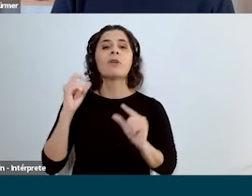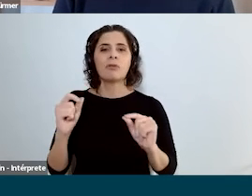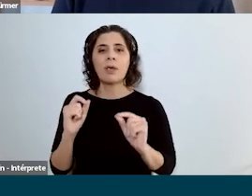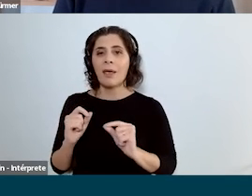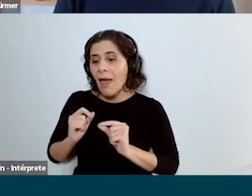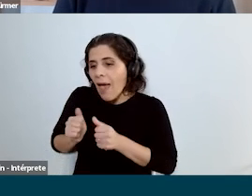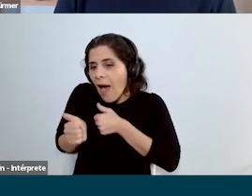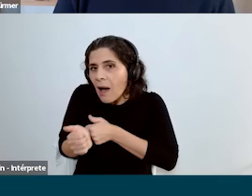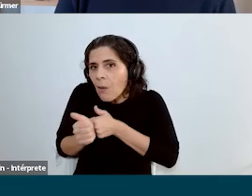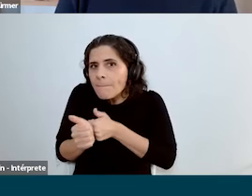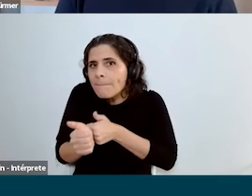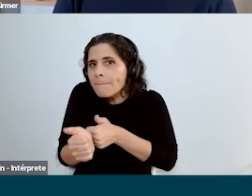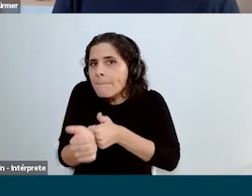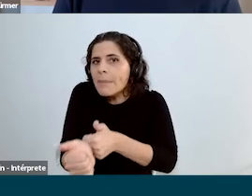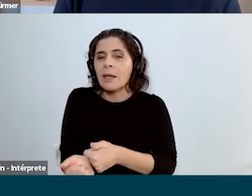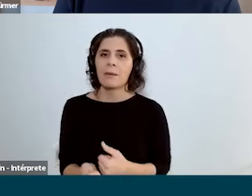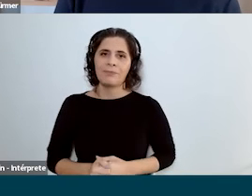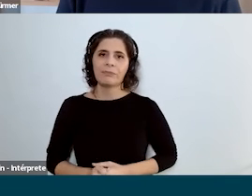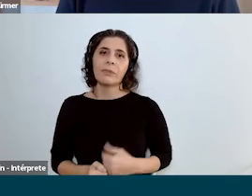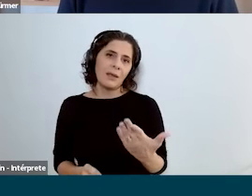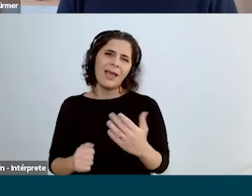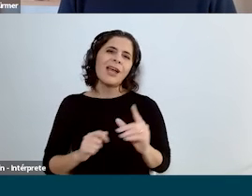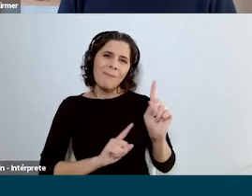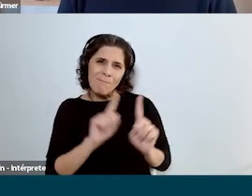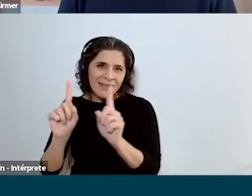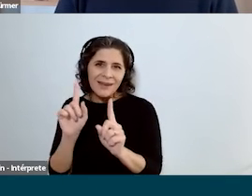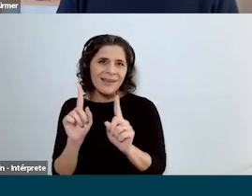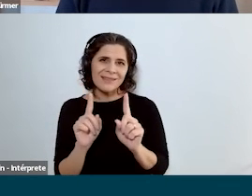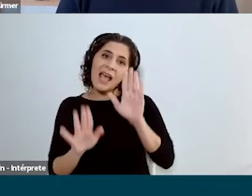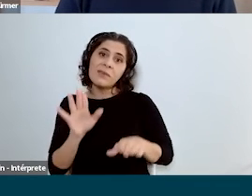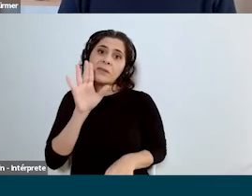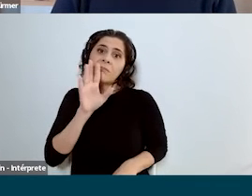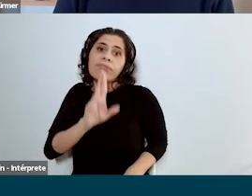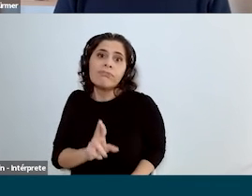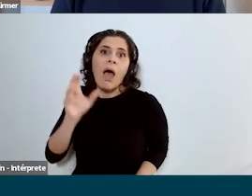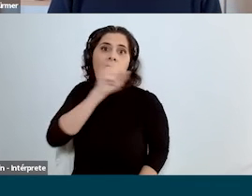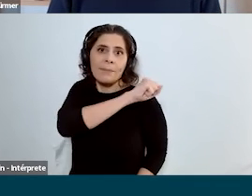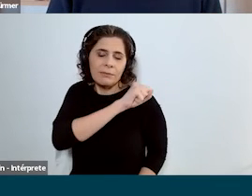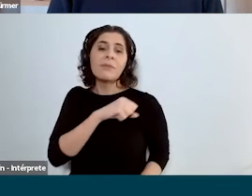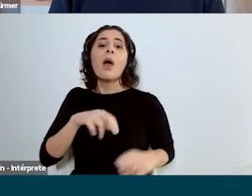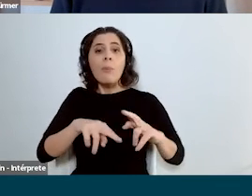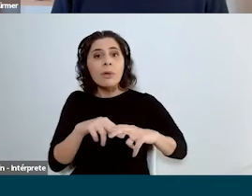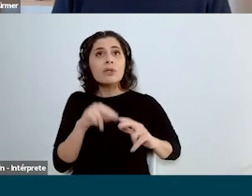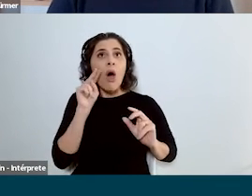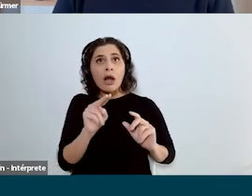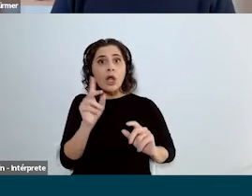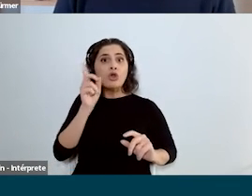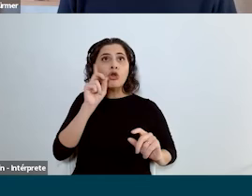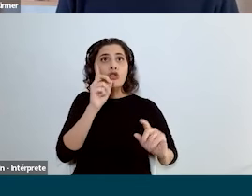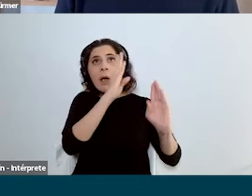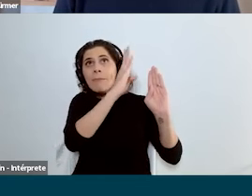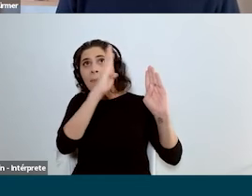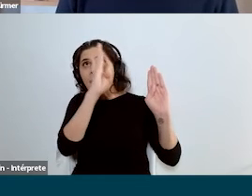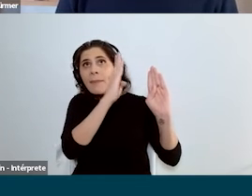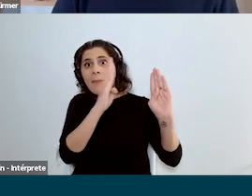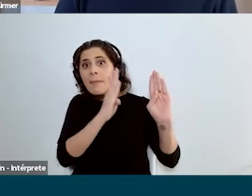acompanhamento frequente do indicador com todo o time. O que eu curtia fazer quando eu estava em times com métricas que respondiam rapidamente era olhar diariamente na